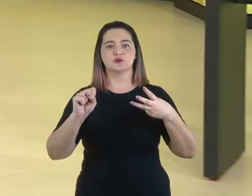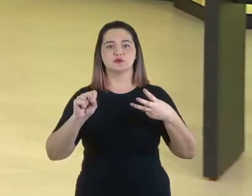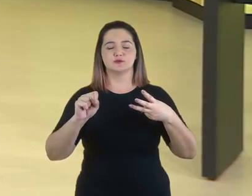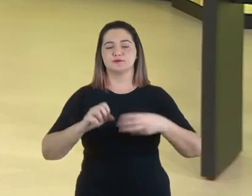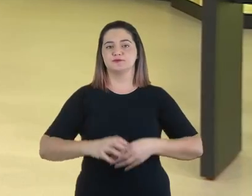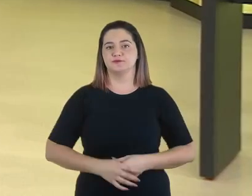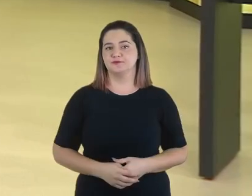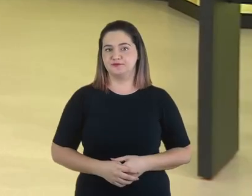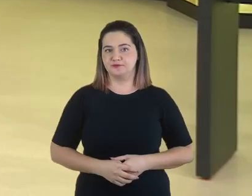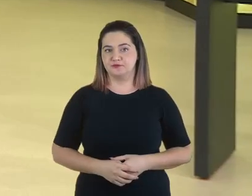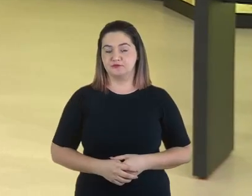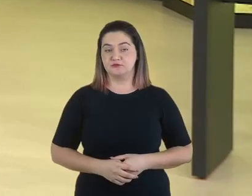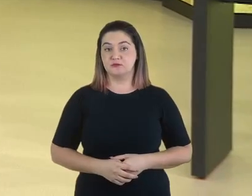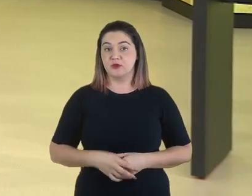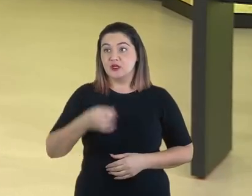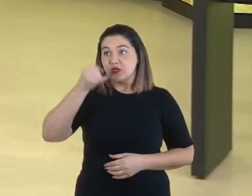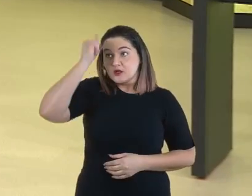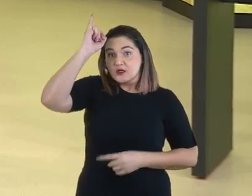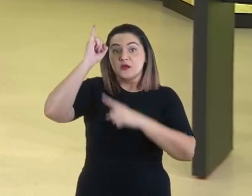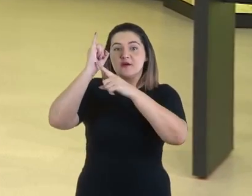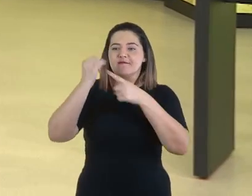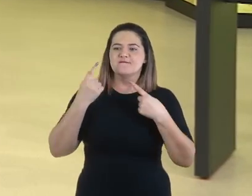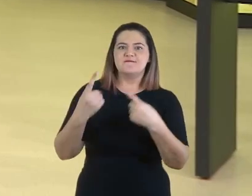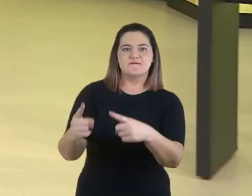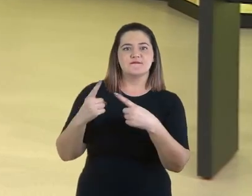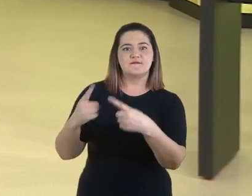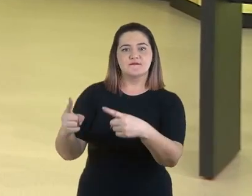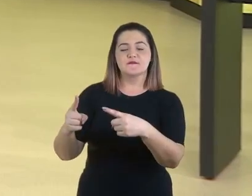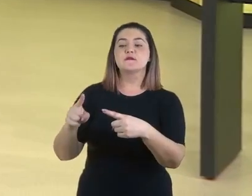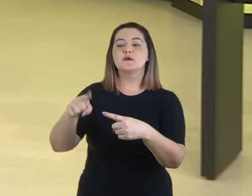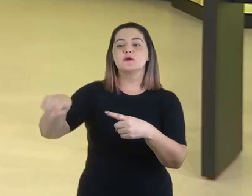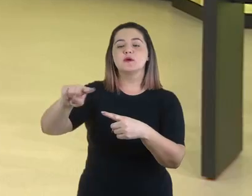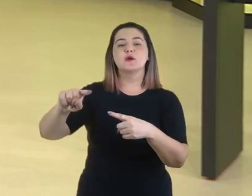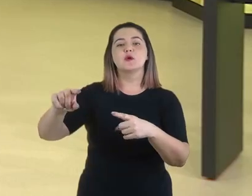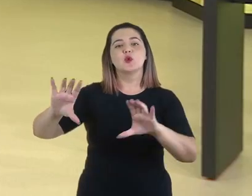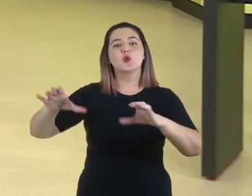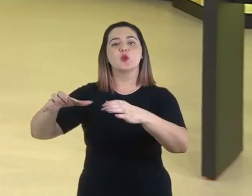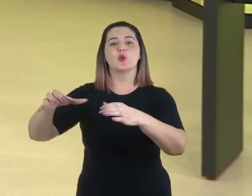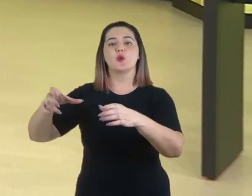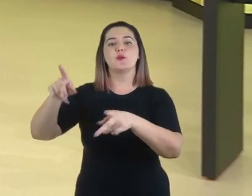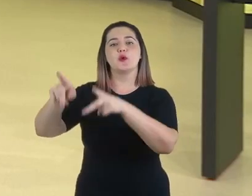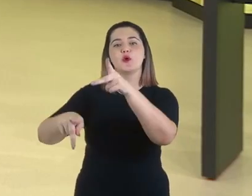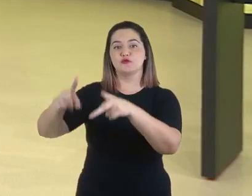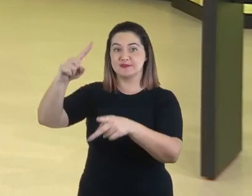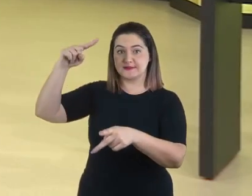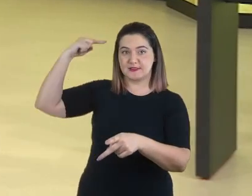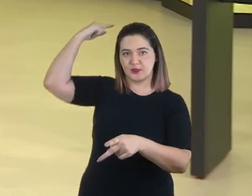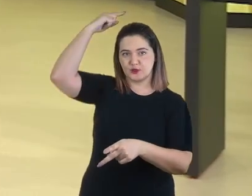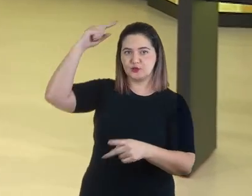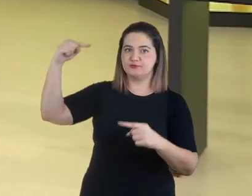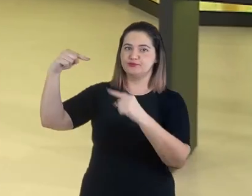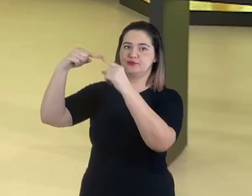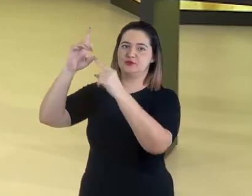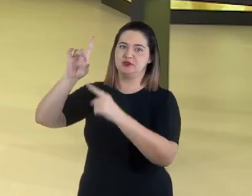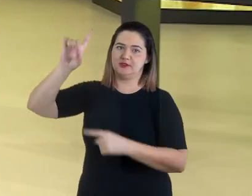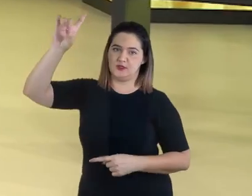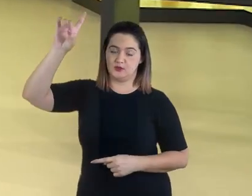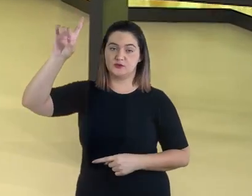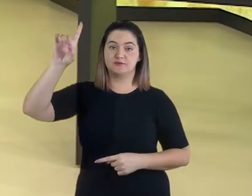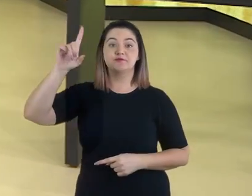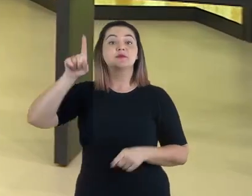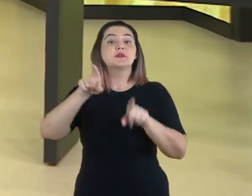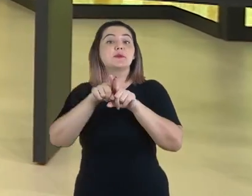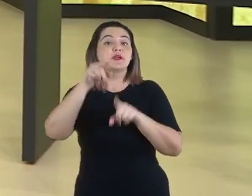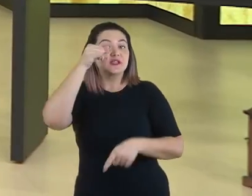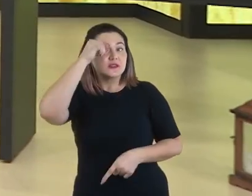faria guerra aos santos do Altíssimo, que ele magoaria os santos do Altíssimo e que ele cuidaria em mudar os tempos e a